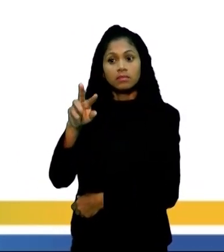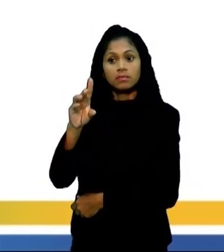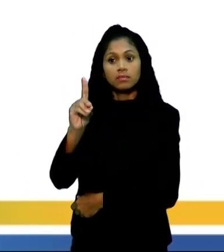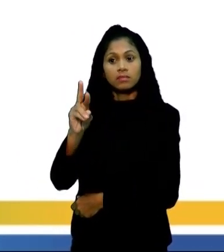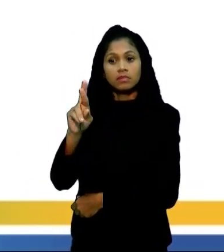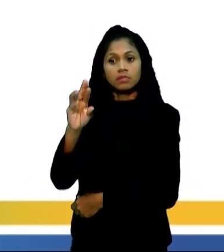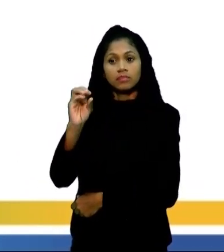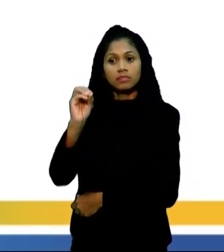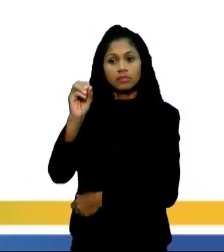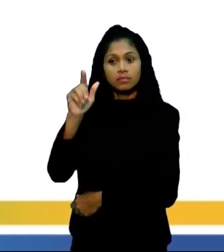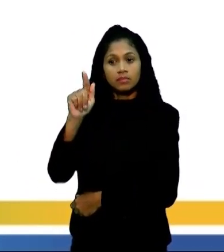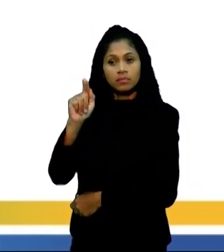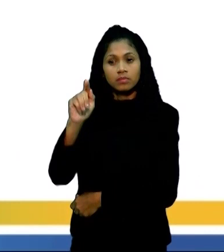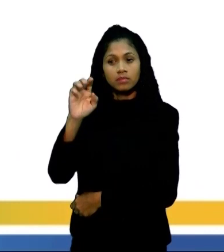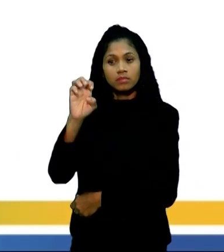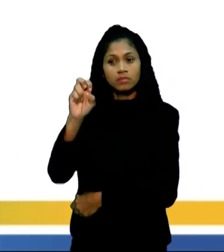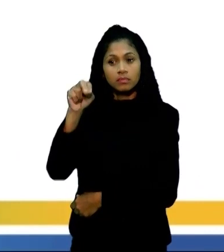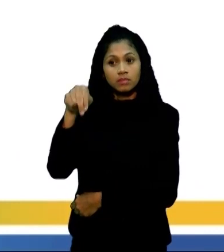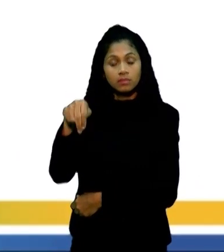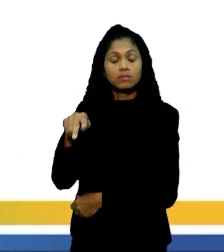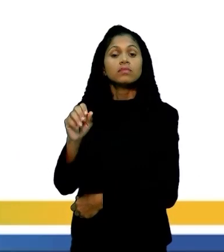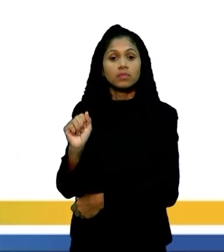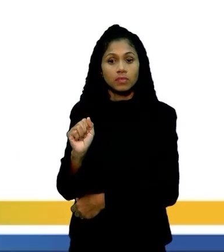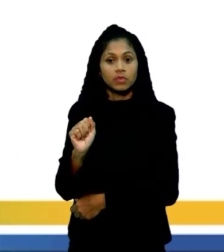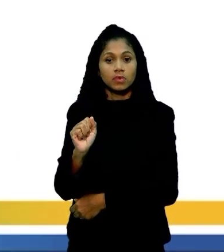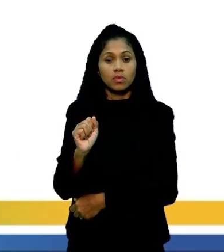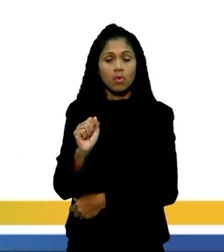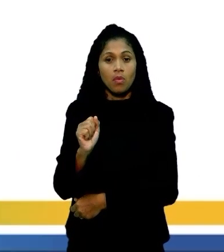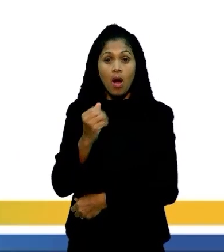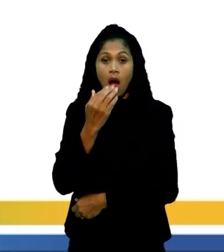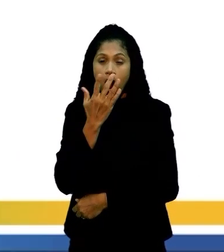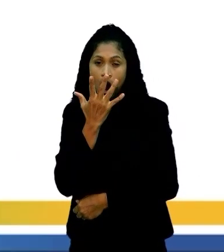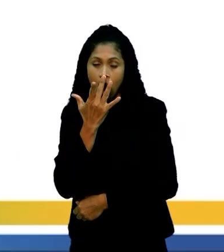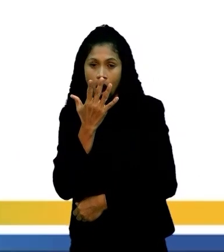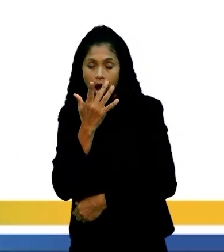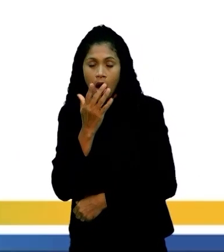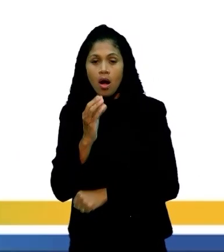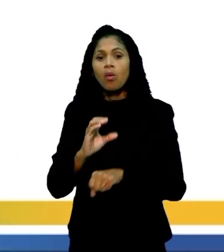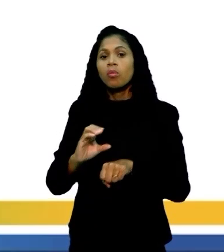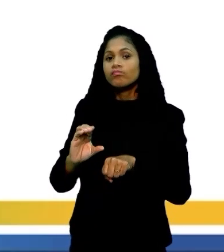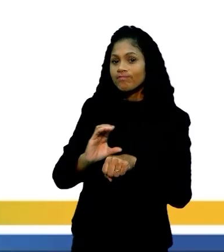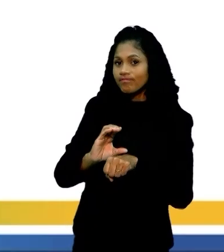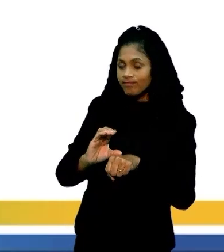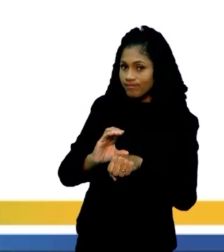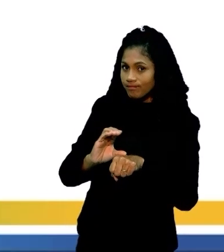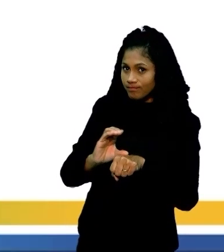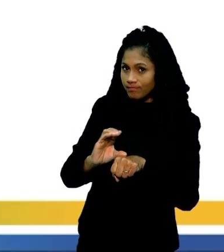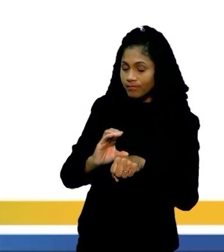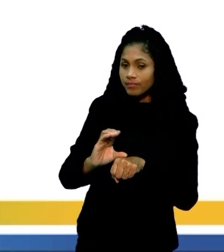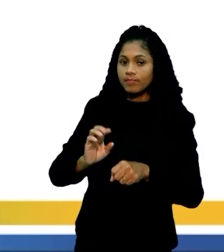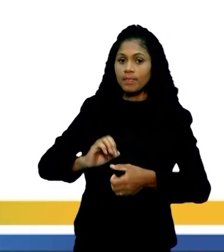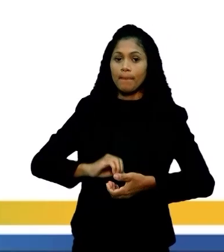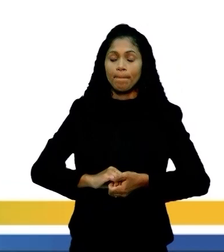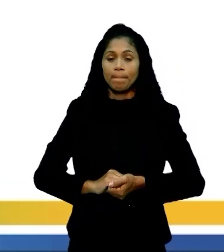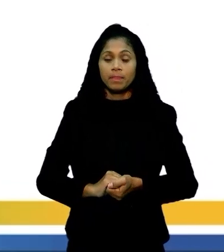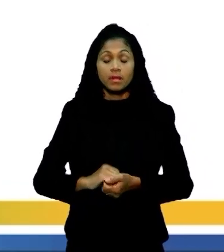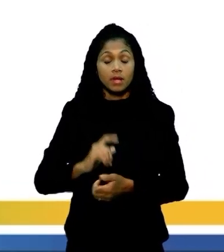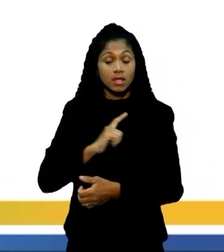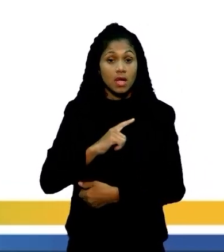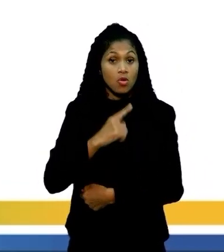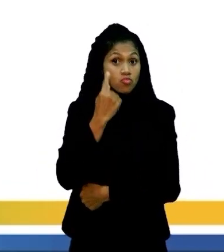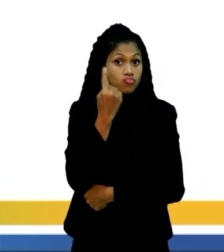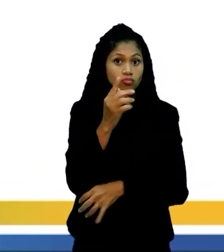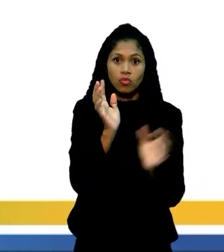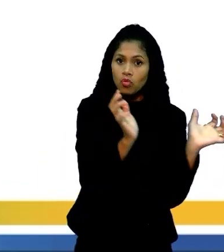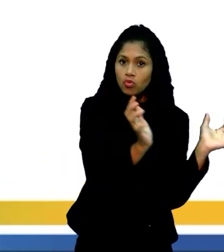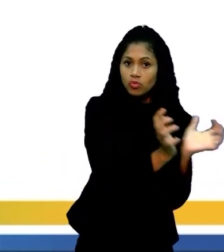primeiro átomo, ele está com a coloração cinza. Então, só ele forma um único grupo, porque ele tem